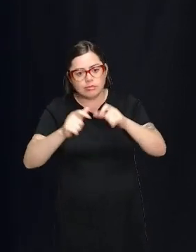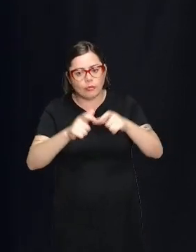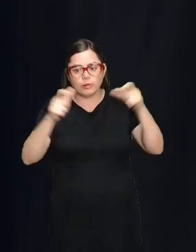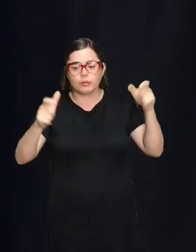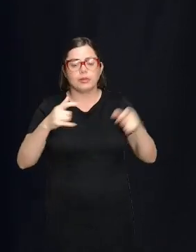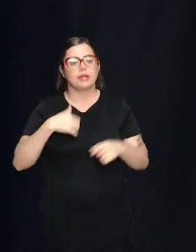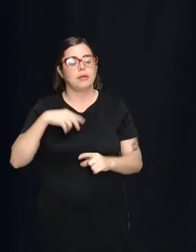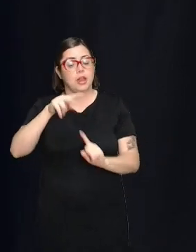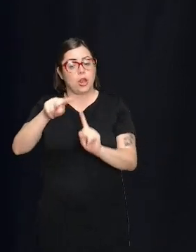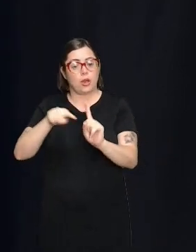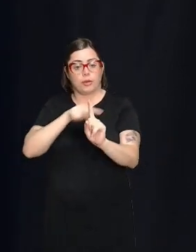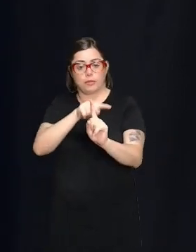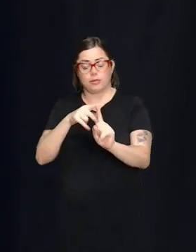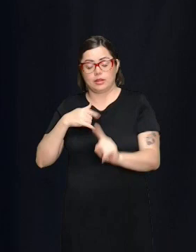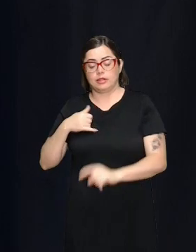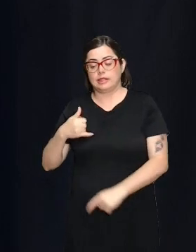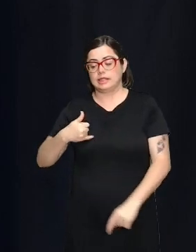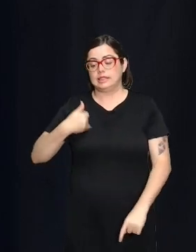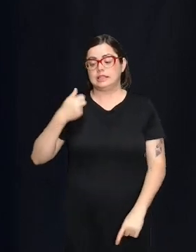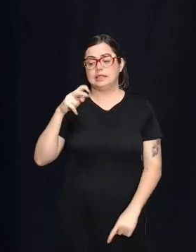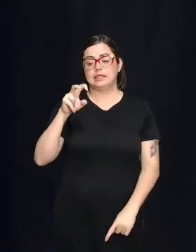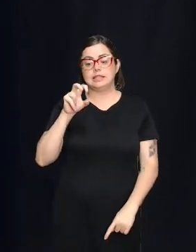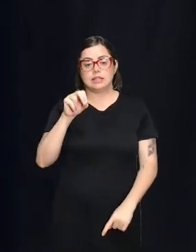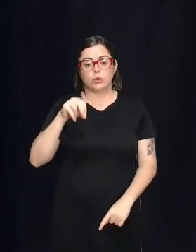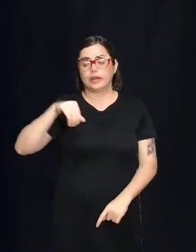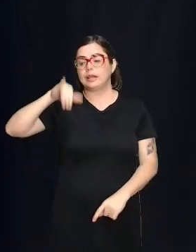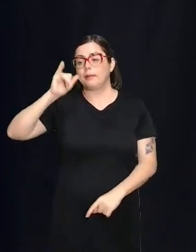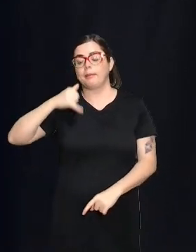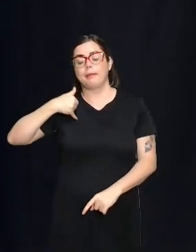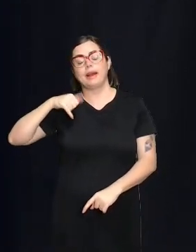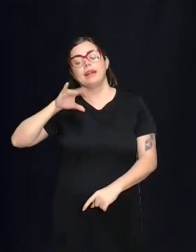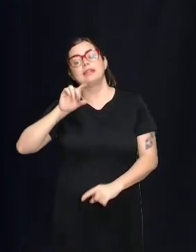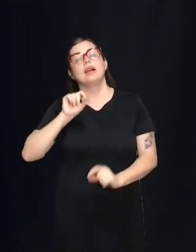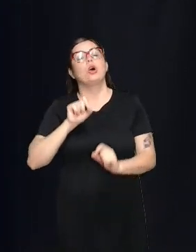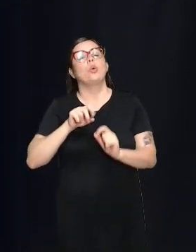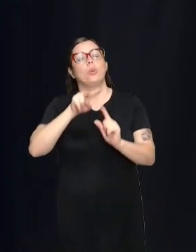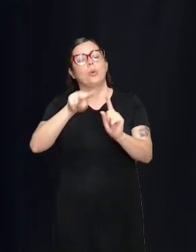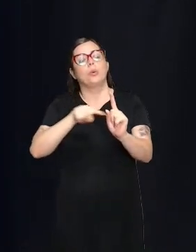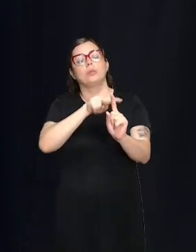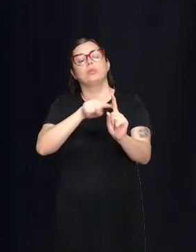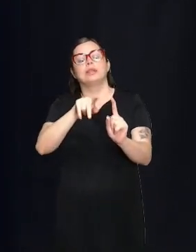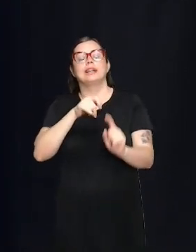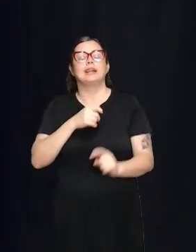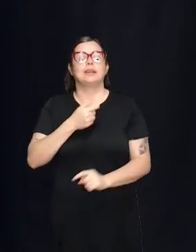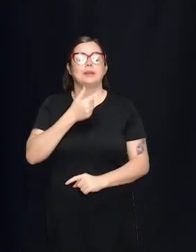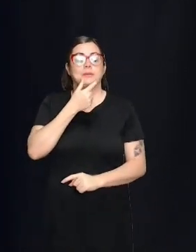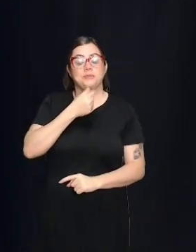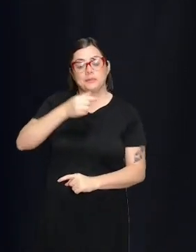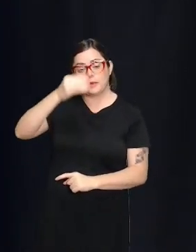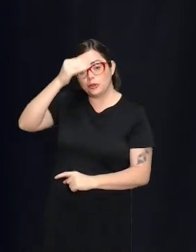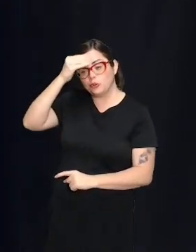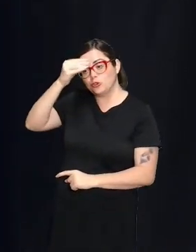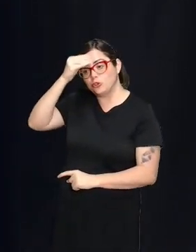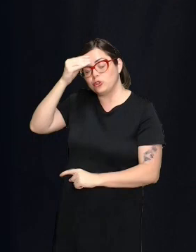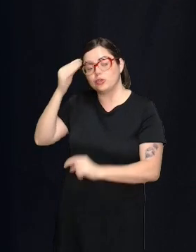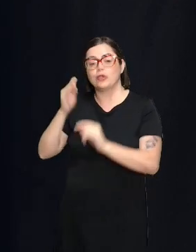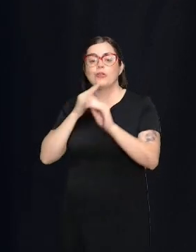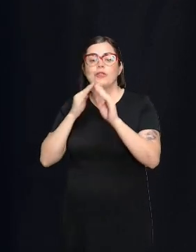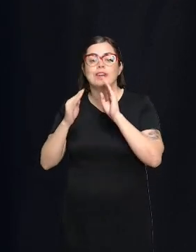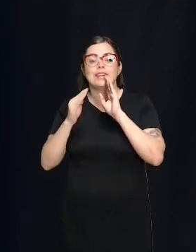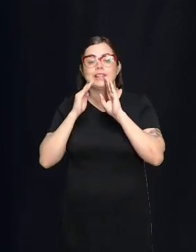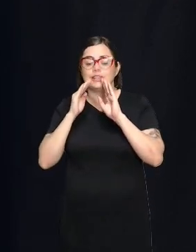uma pessoa 50 a mais acessando as redes é daquele tio que está lá no Facebook ainda, não chegou nem no Instagram,